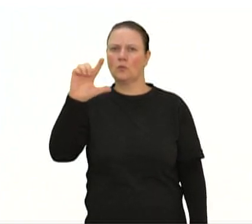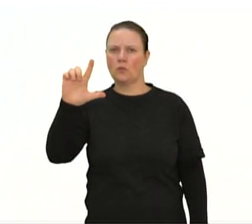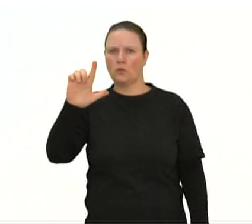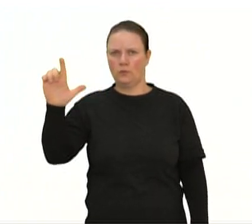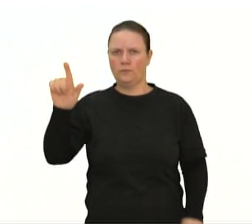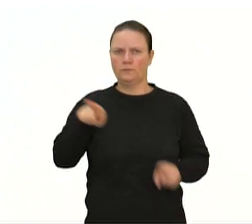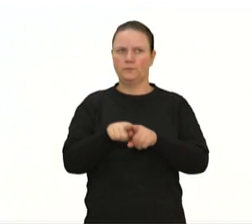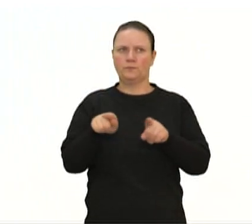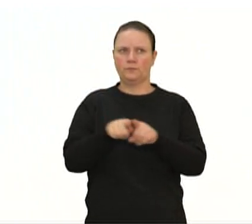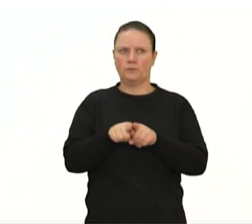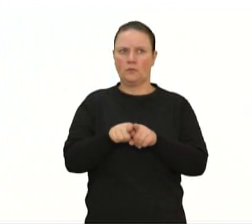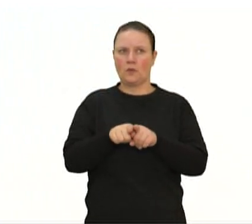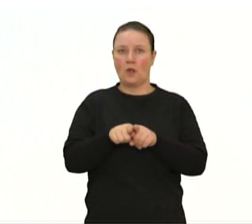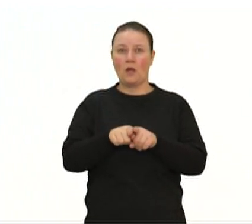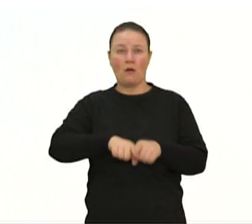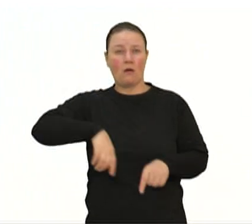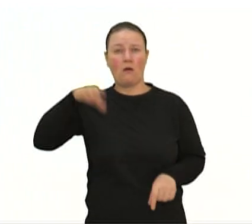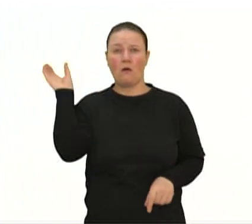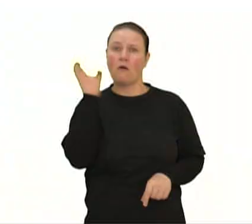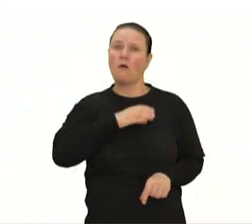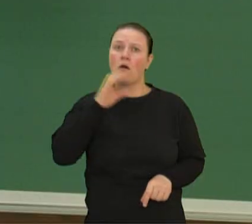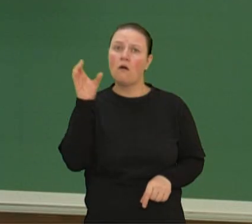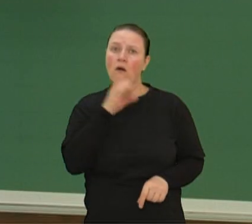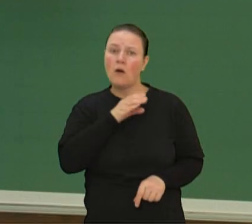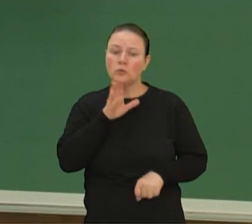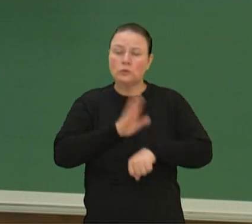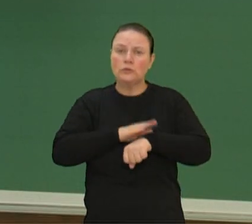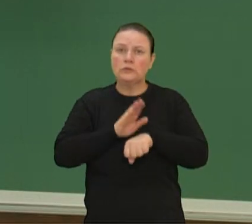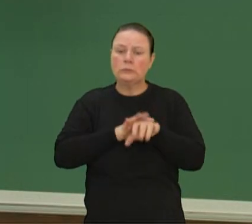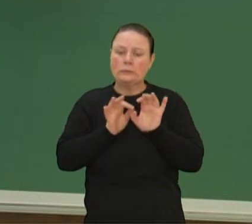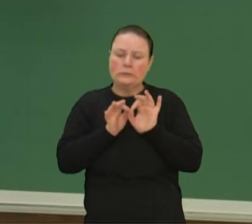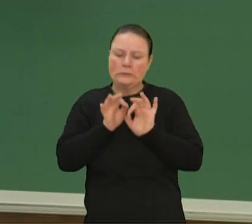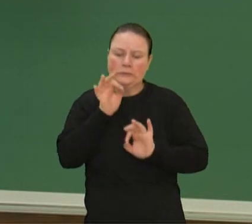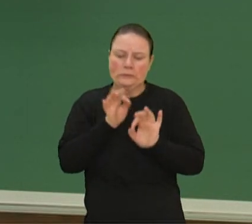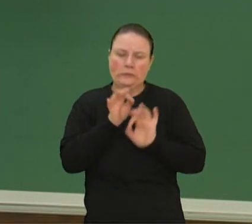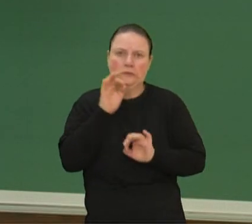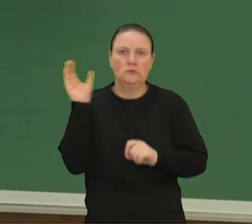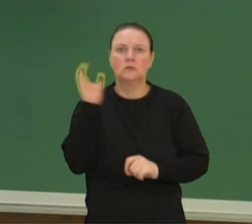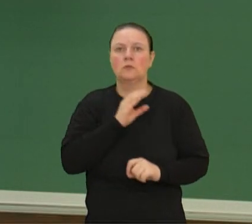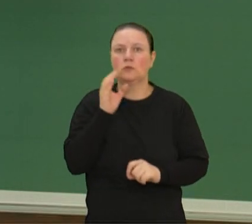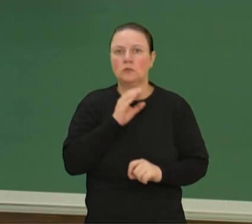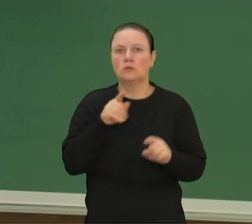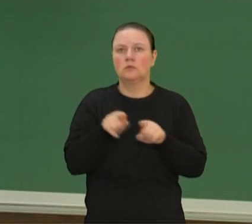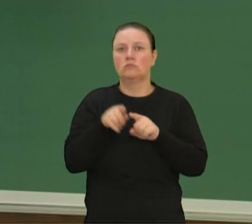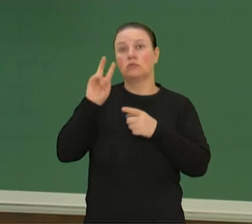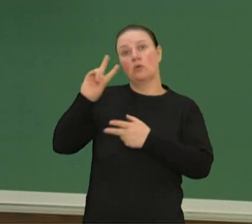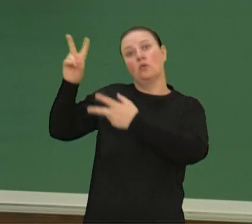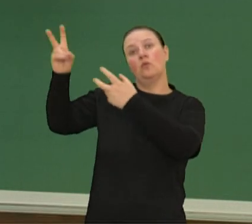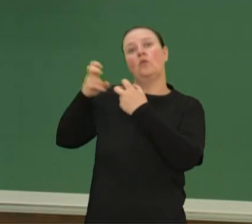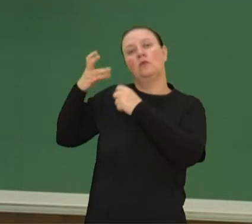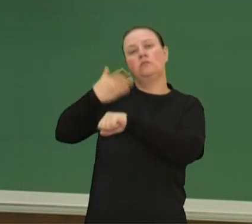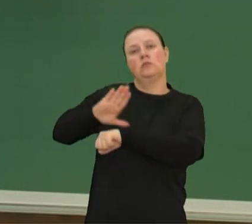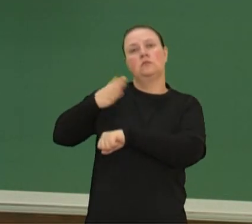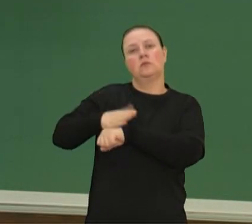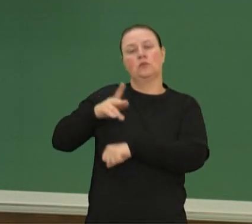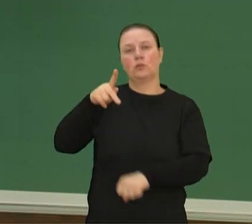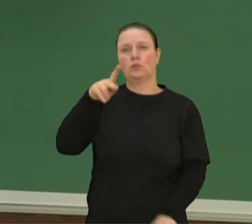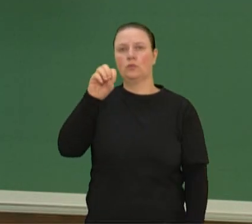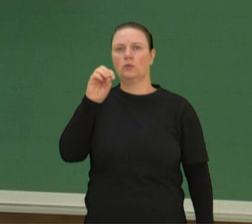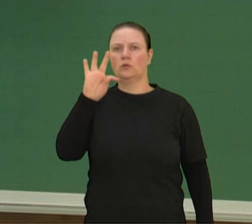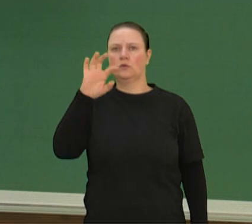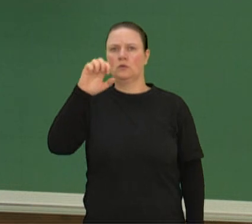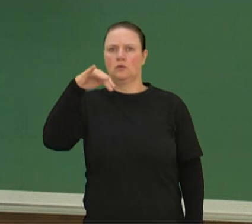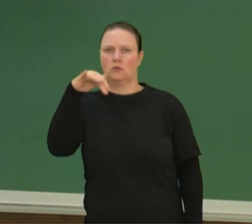alta intensidade, num curto espaço de tempo. Então, aqui nós percebemos a aplicação da potência